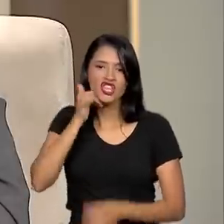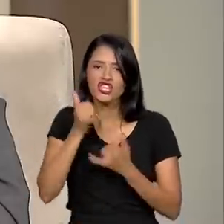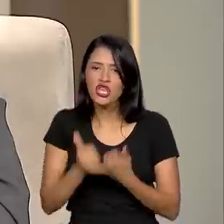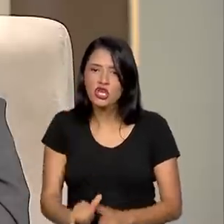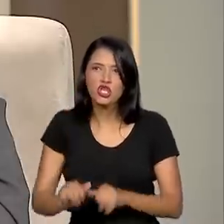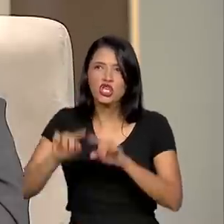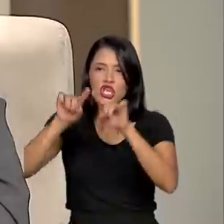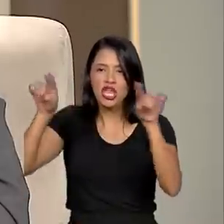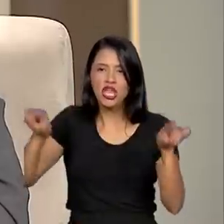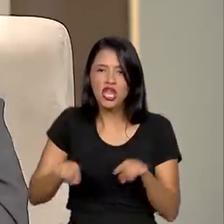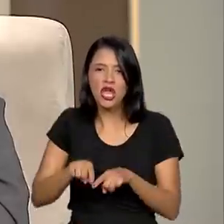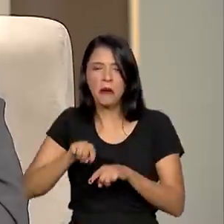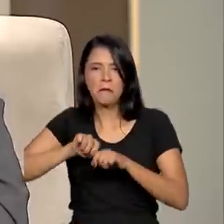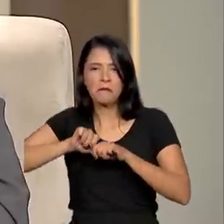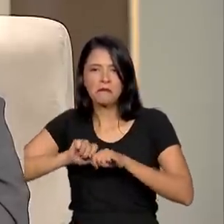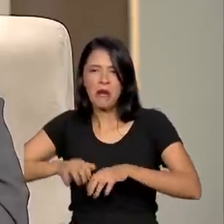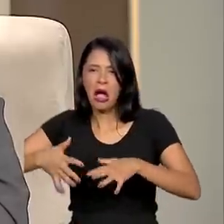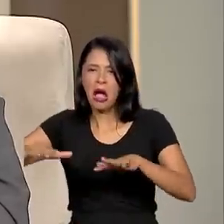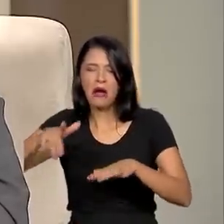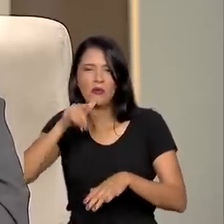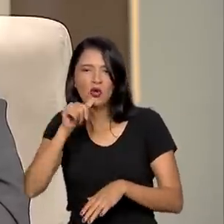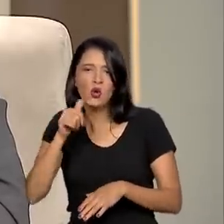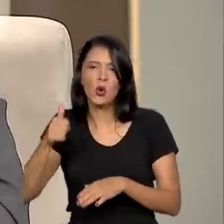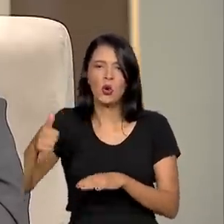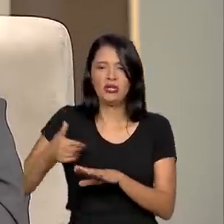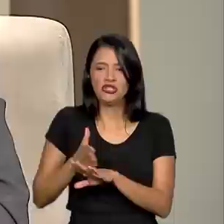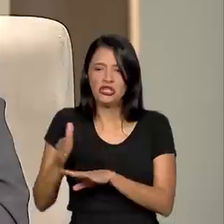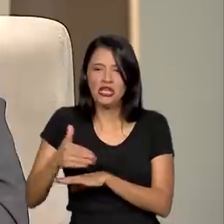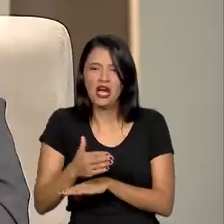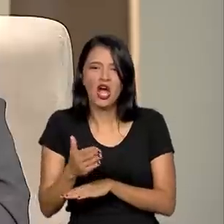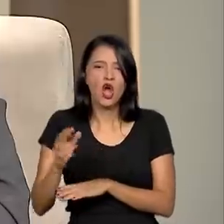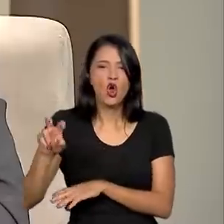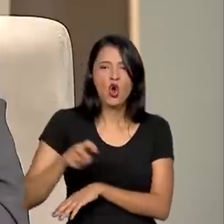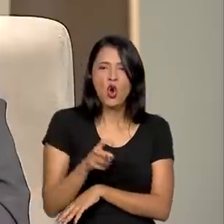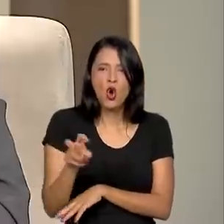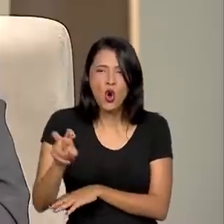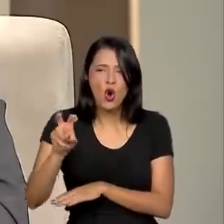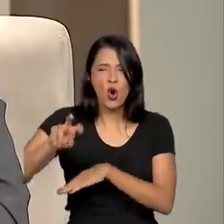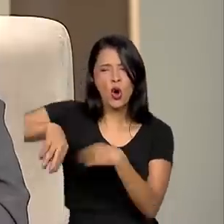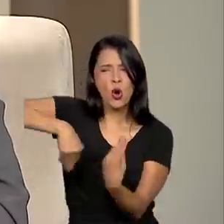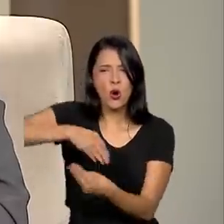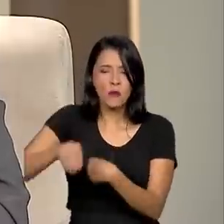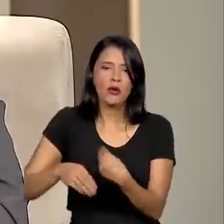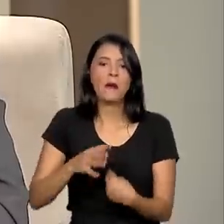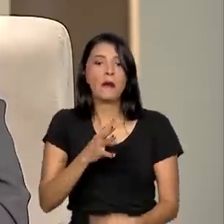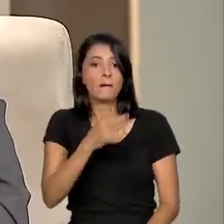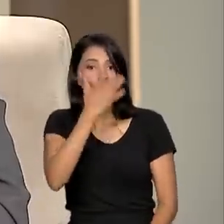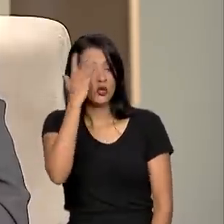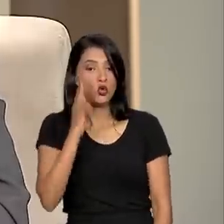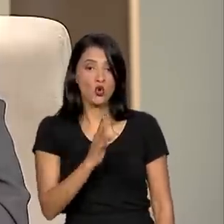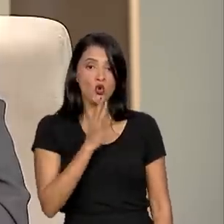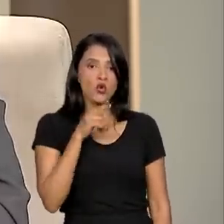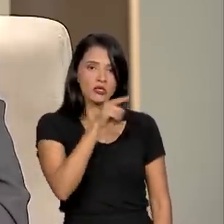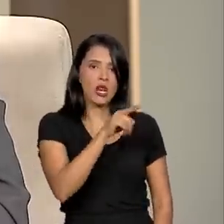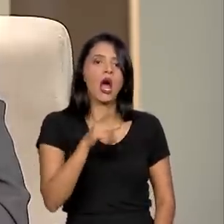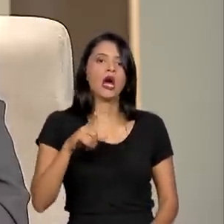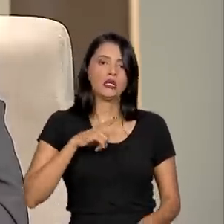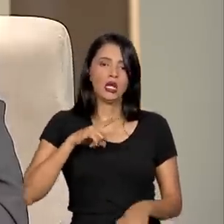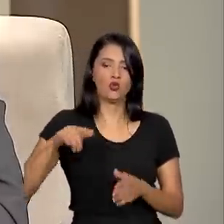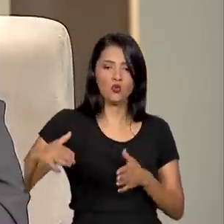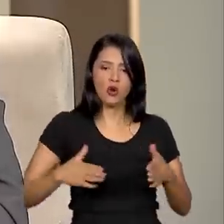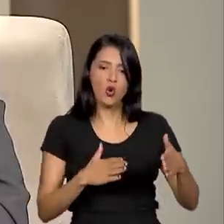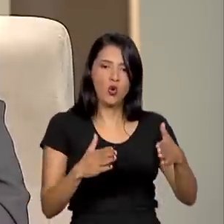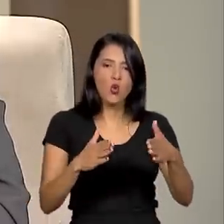27 servidores ilhados, havia cobra na água. Quem conhece Petrópolis tem uma avenida mais alta,